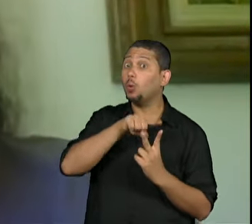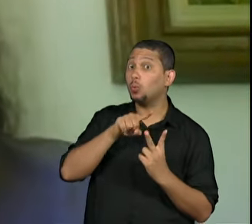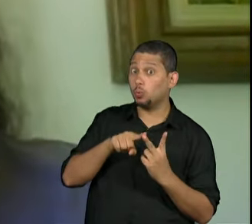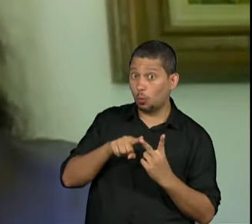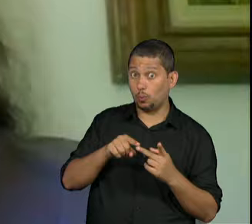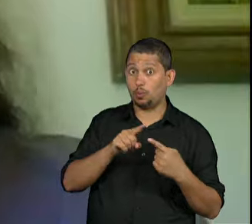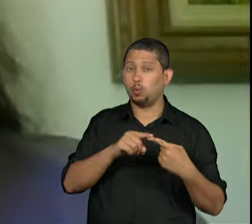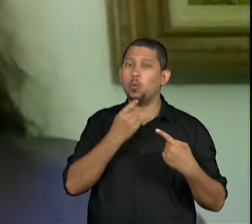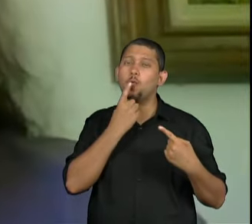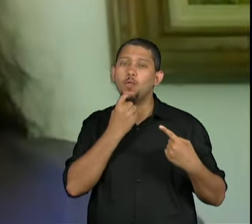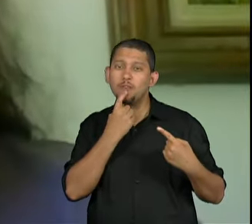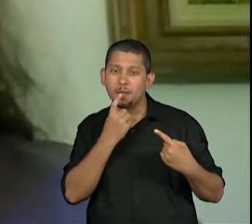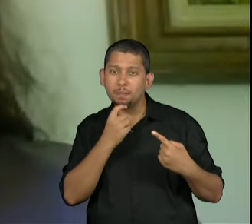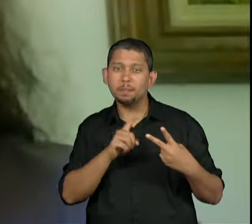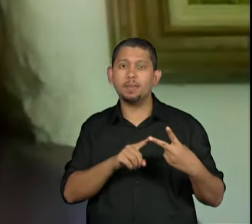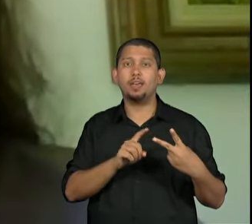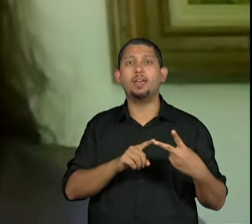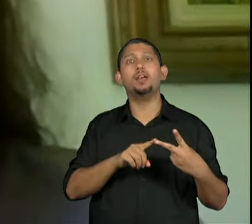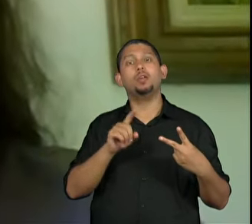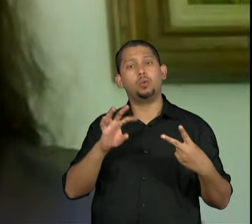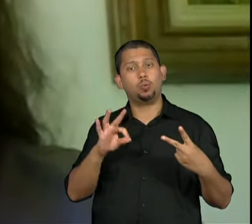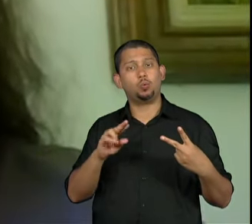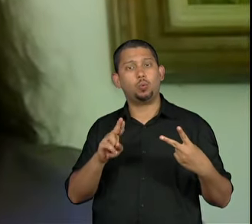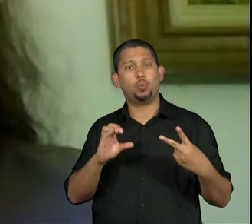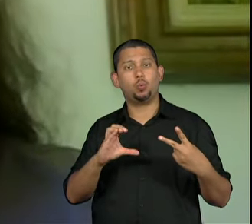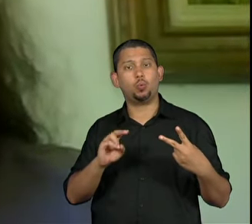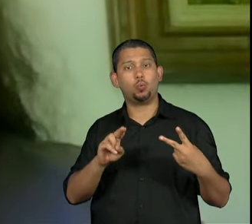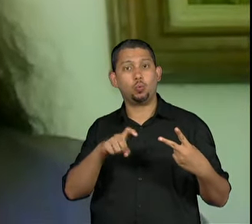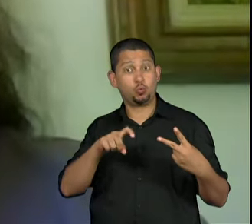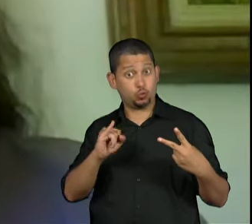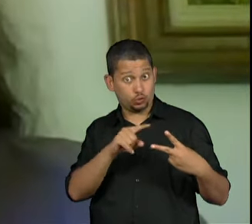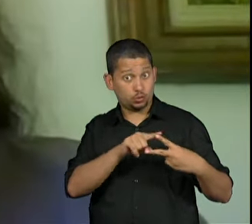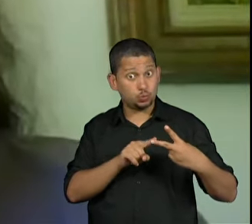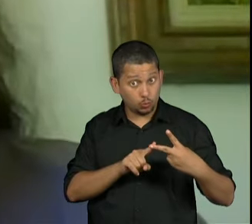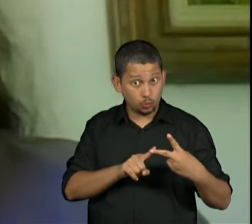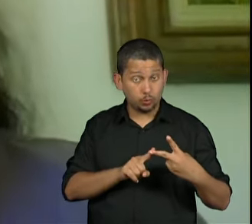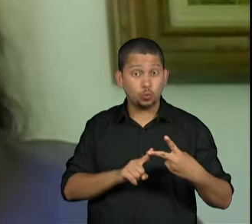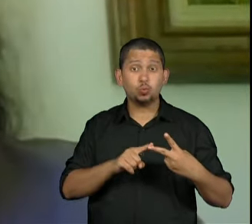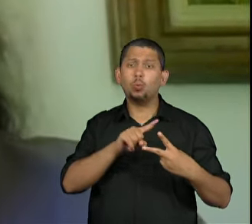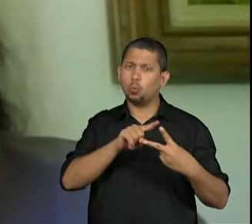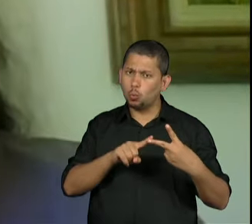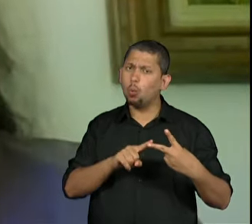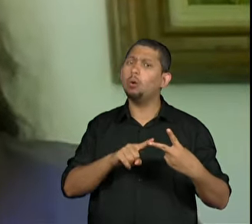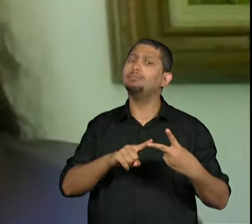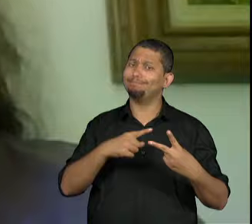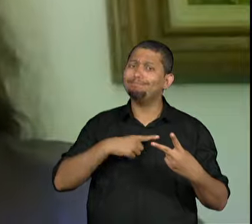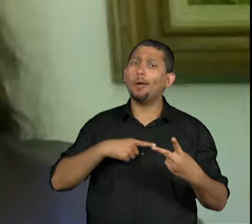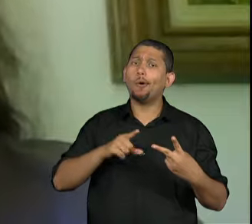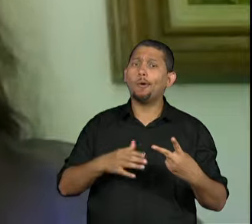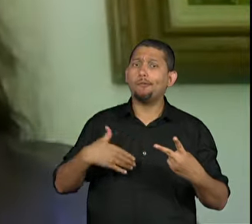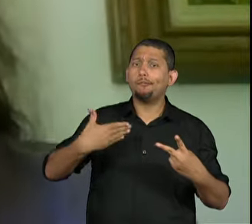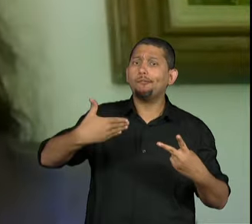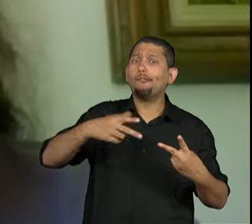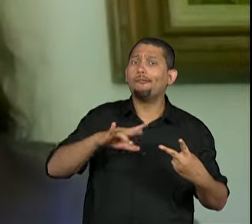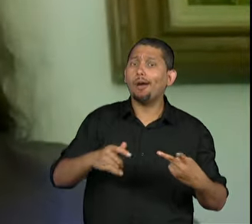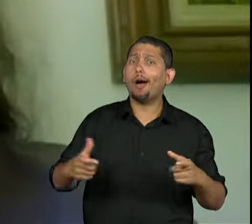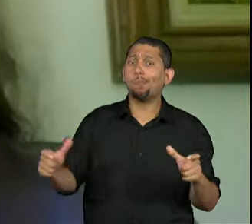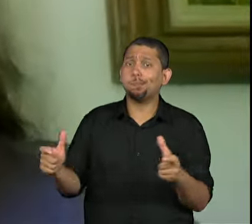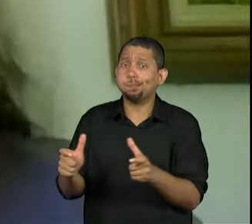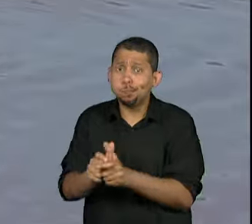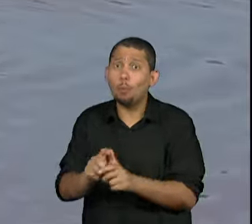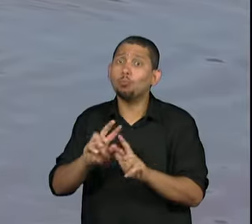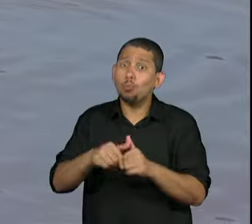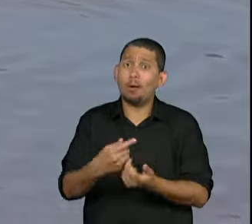boto vermelho Inia geofrensis e o tucuxi Sotalia fluviatis. Essas 2 espécies estão ameaçadas pela interação com pesca